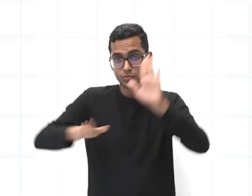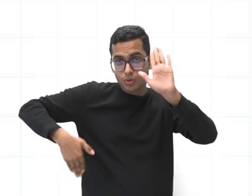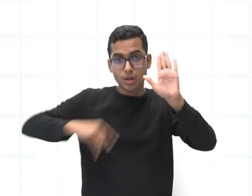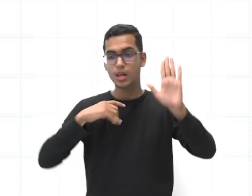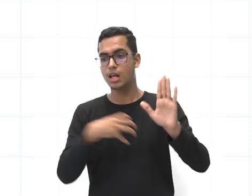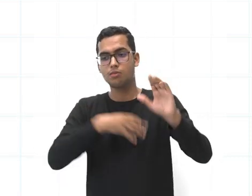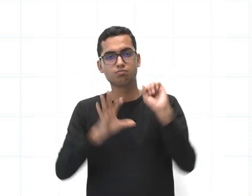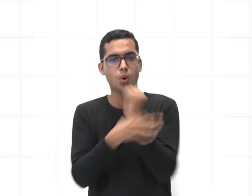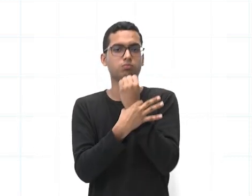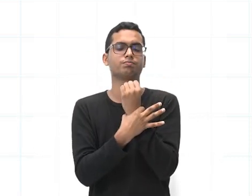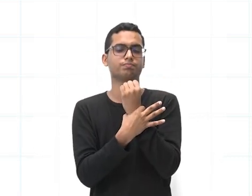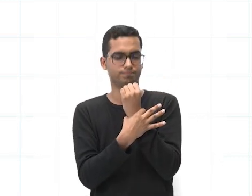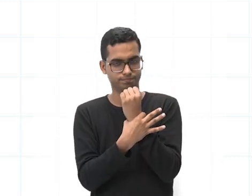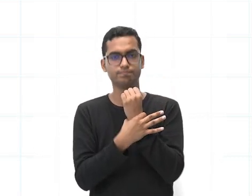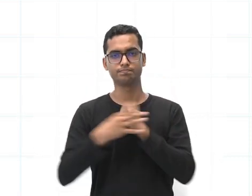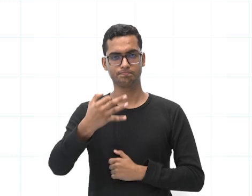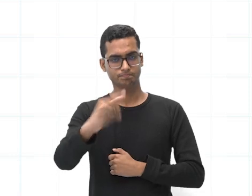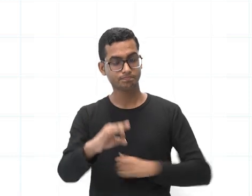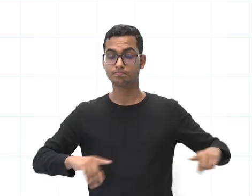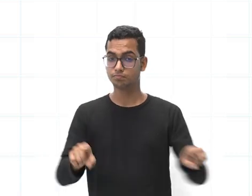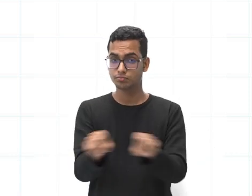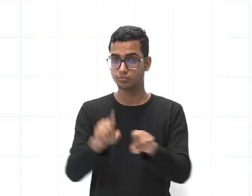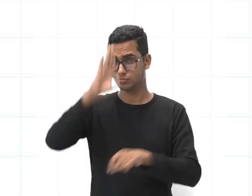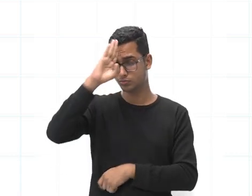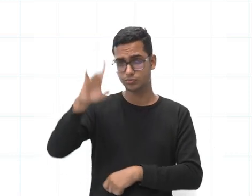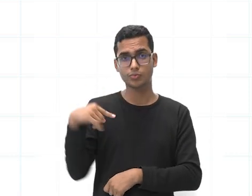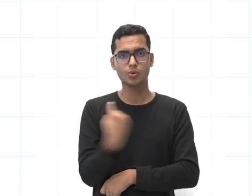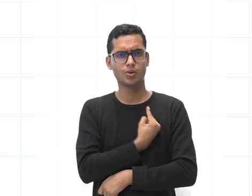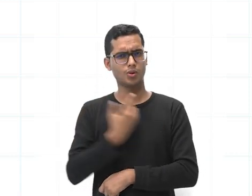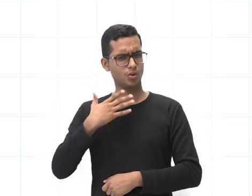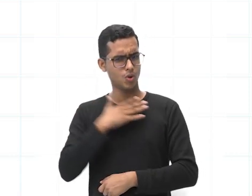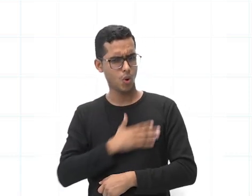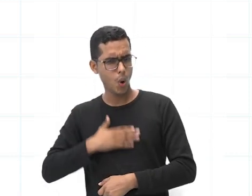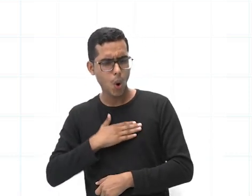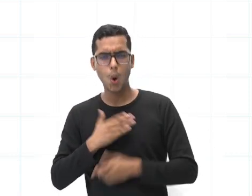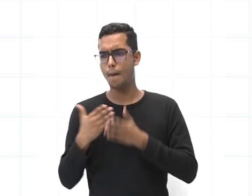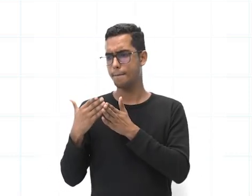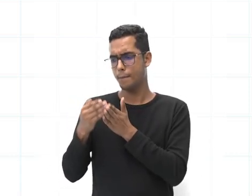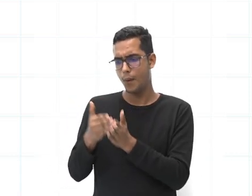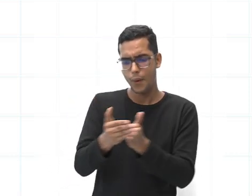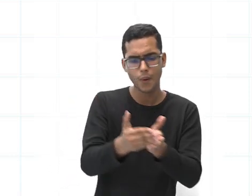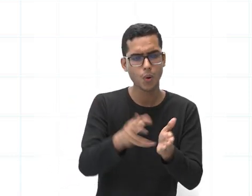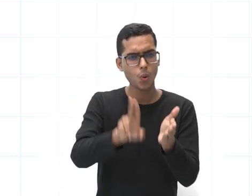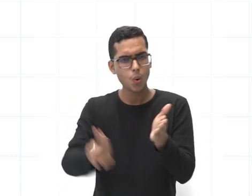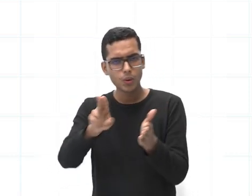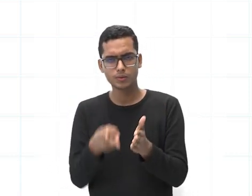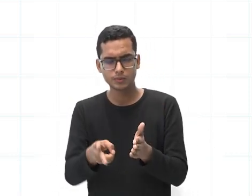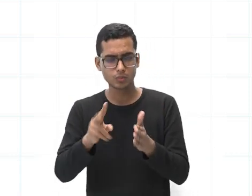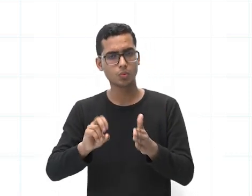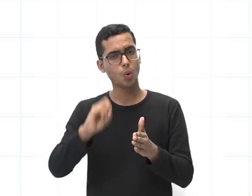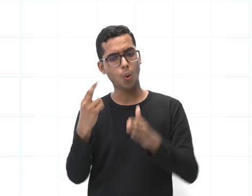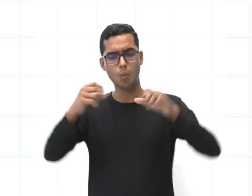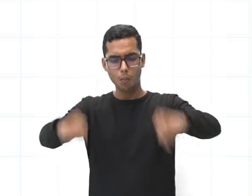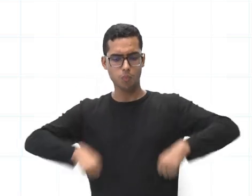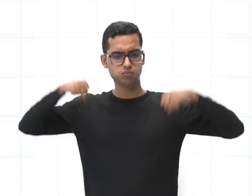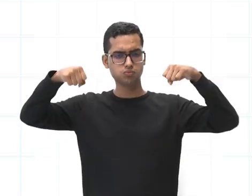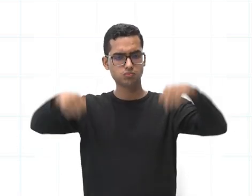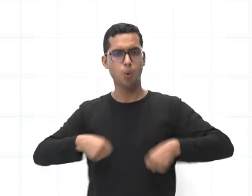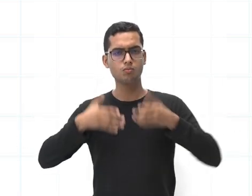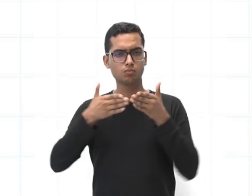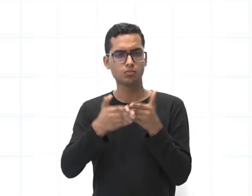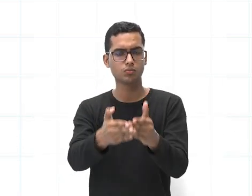nadar, principalmente nas regiões que são rodeadas aí pelos rios, lagos e igarapés, que é o nosso caso, né? Então a gente